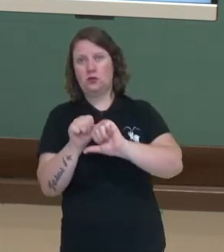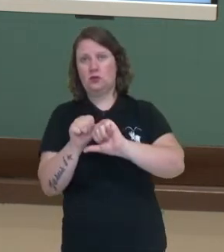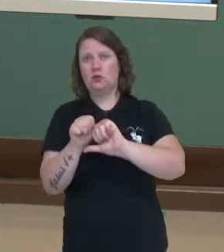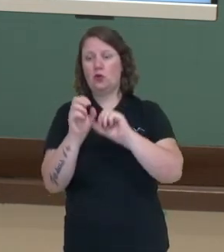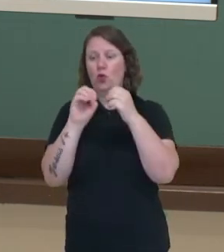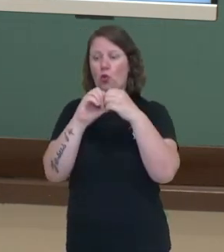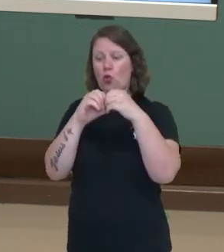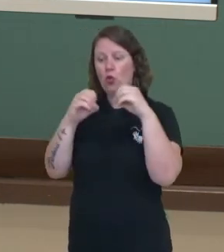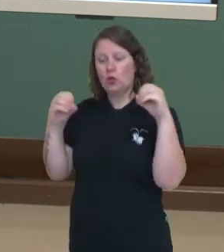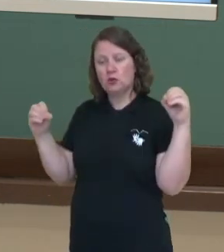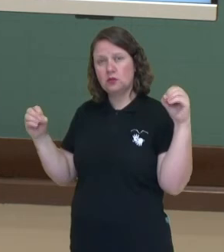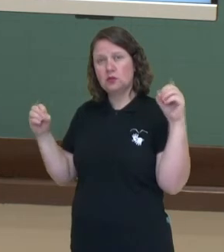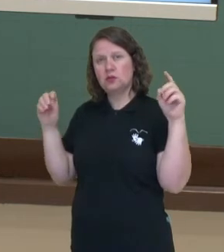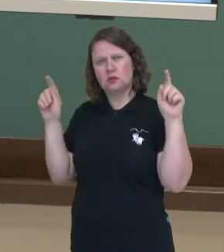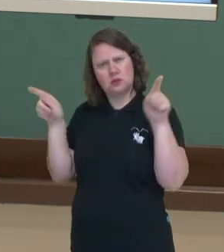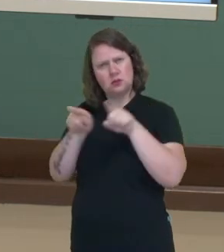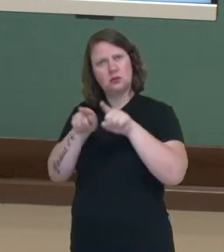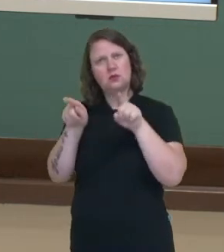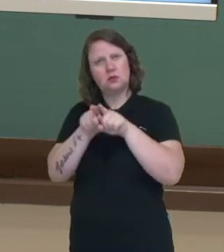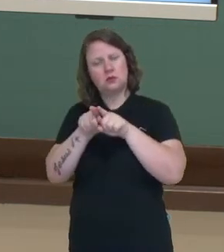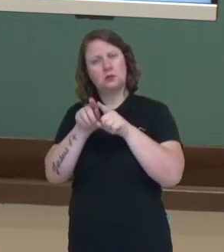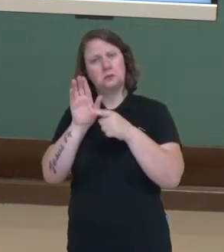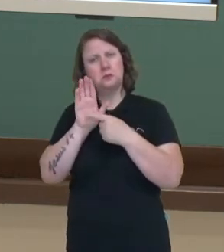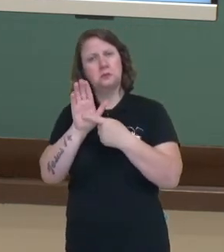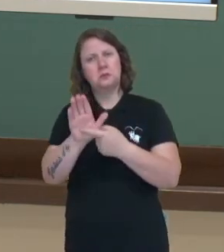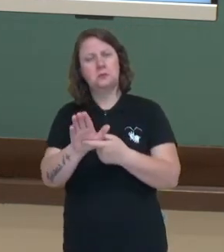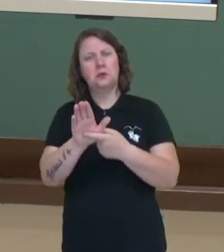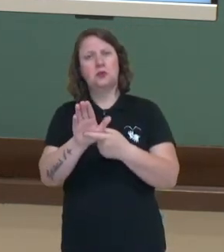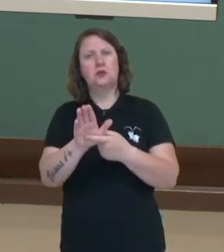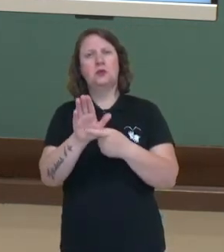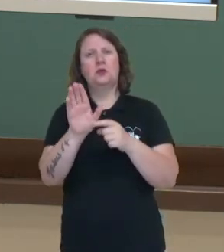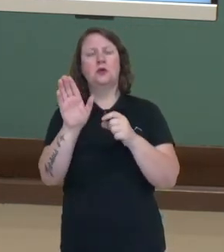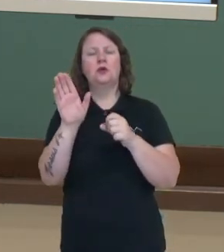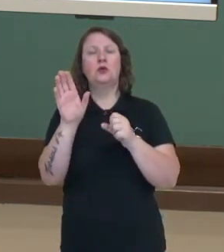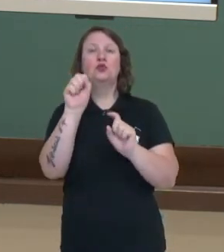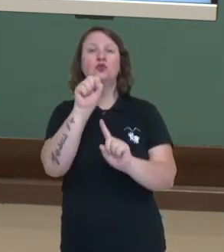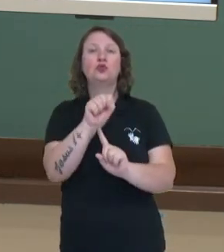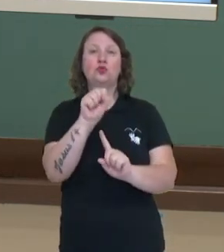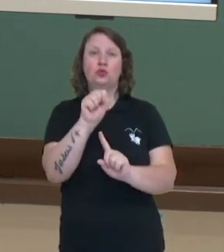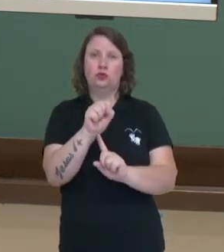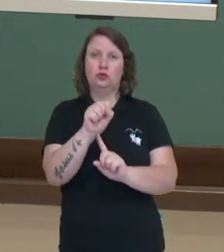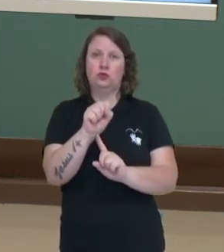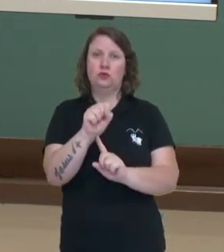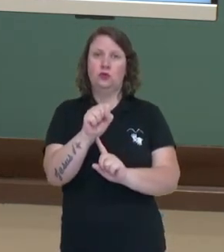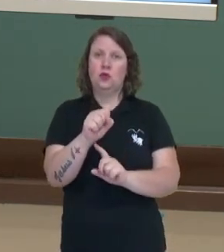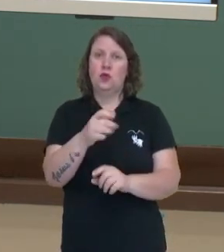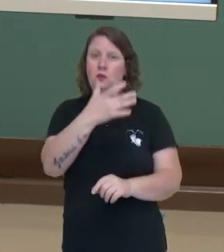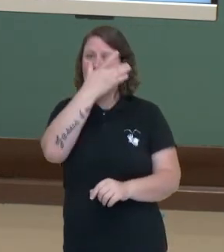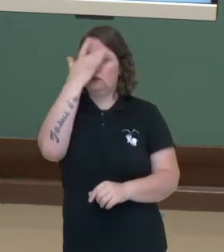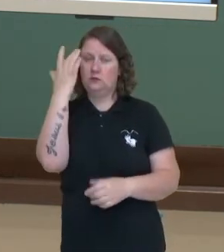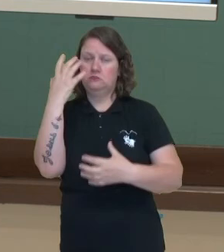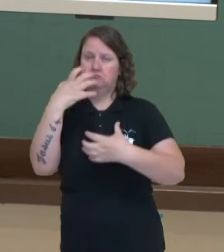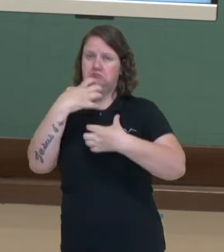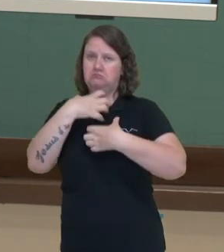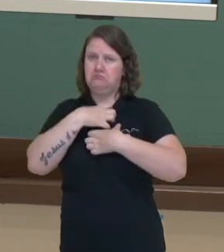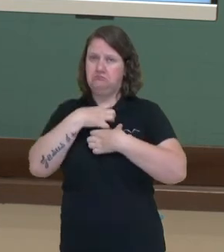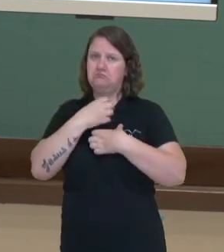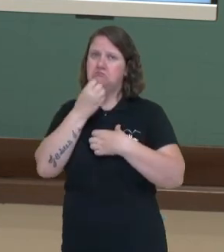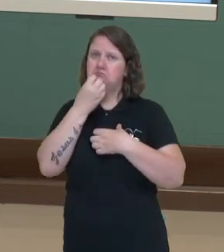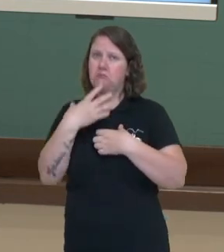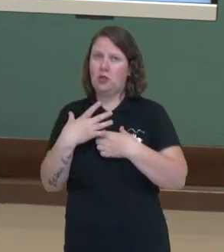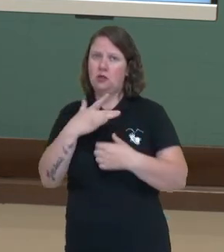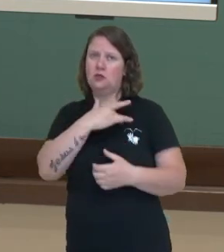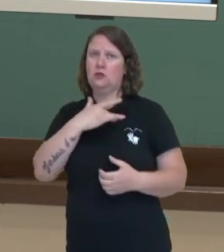oração, essa oração também tem papel de sujeito. O que é necessário? Que a pessoa sinta-se bem com saúde. O que é